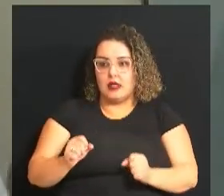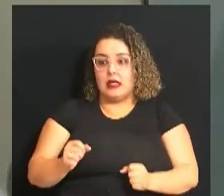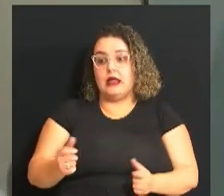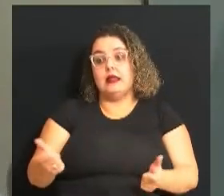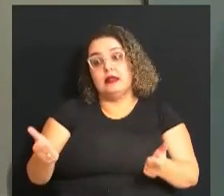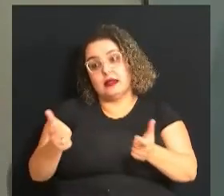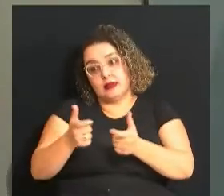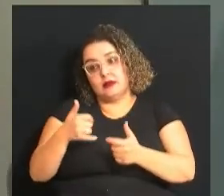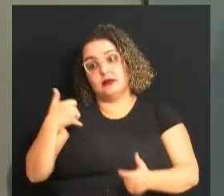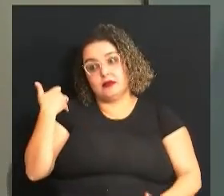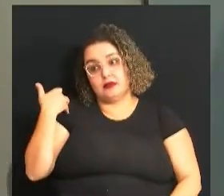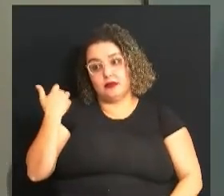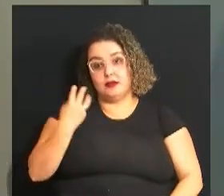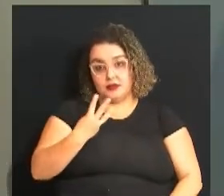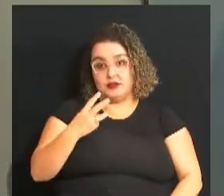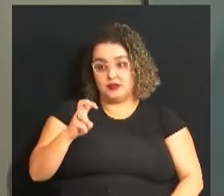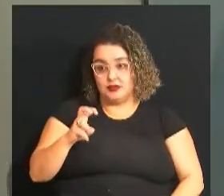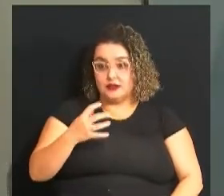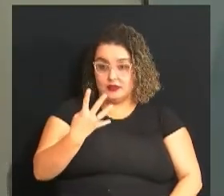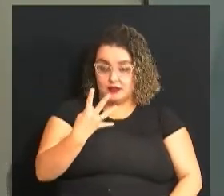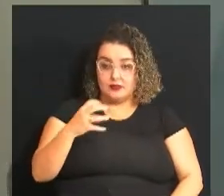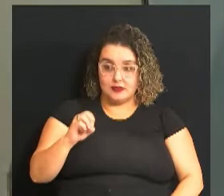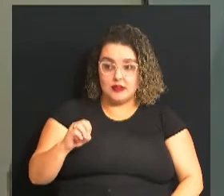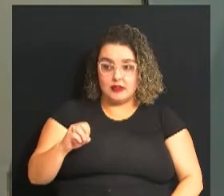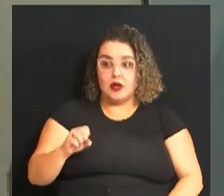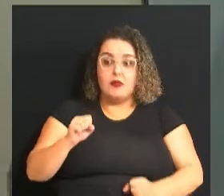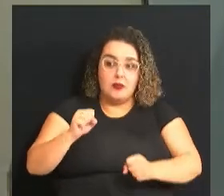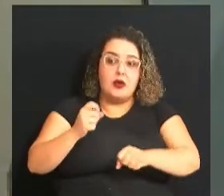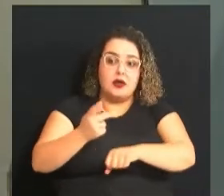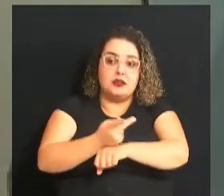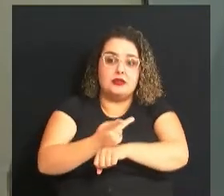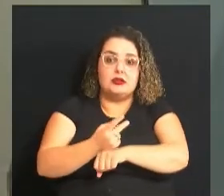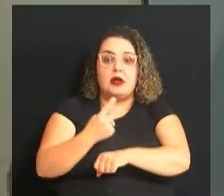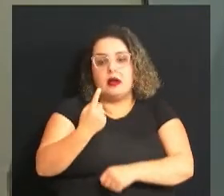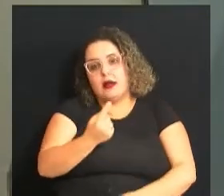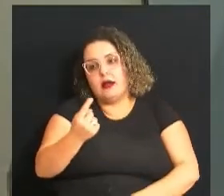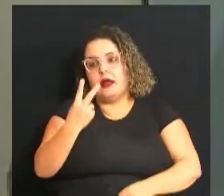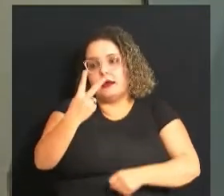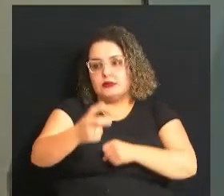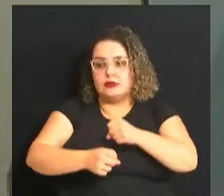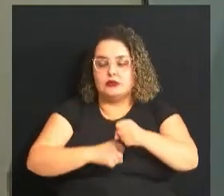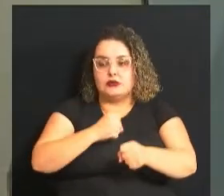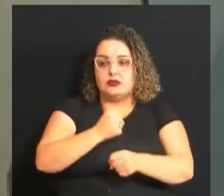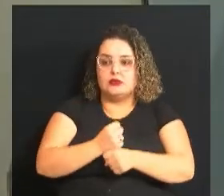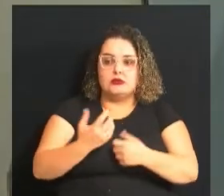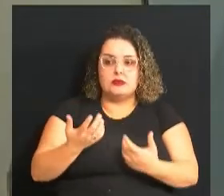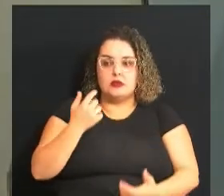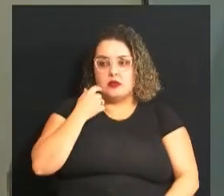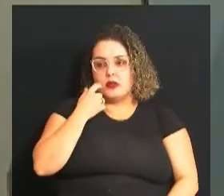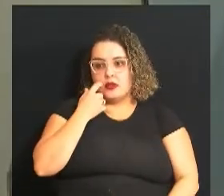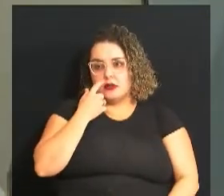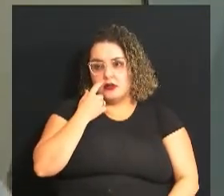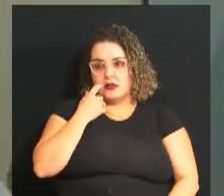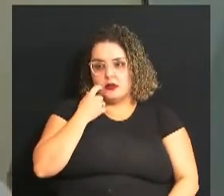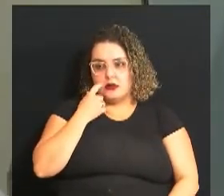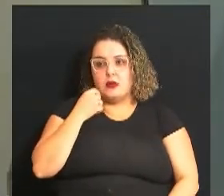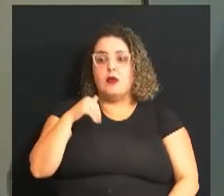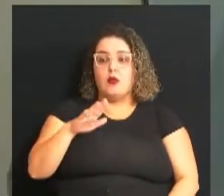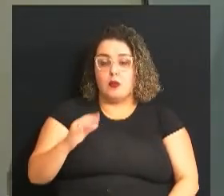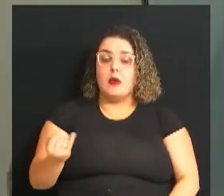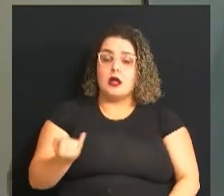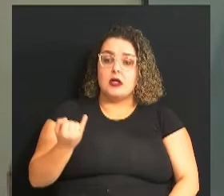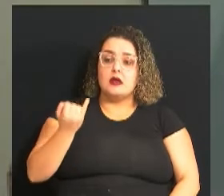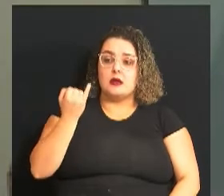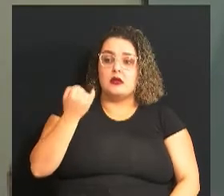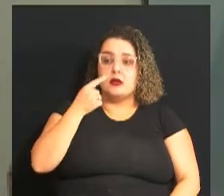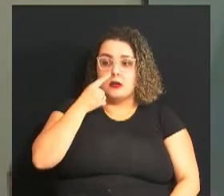de 35, 40 anos, pode buscar ajuda a cada 2 anos. Mas o mais importante,